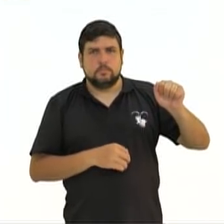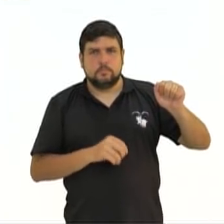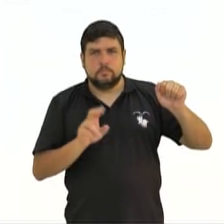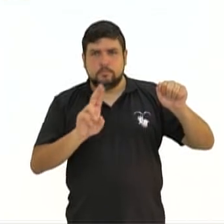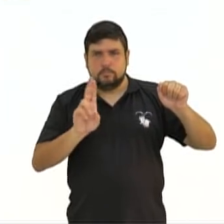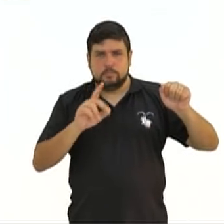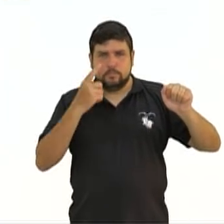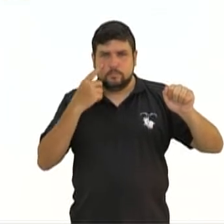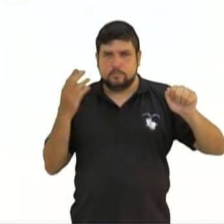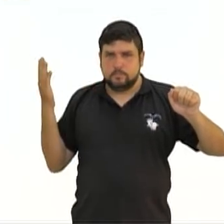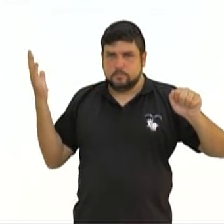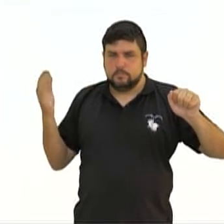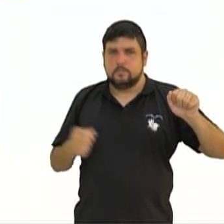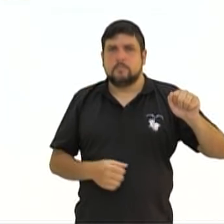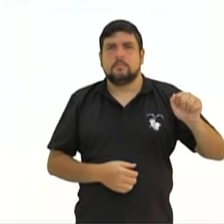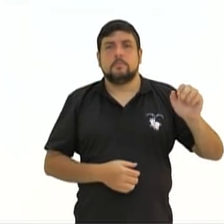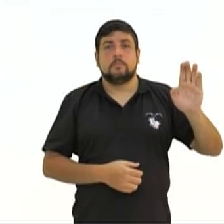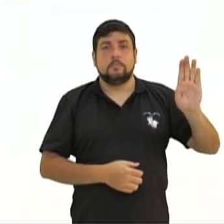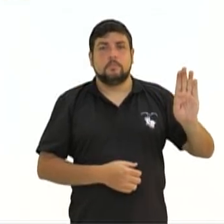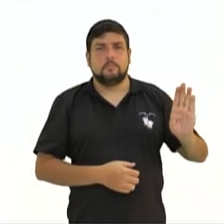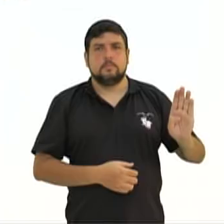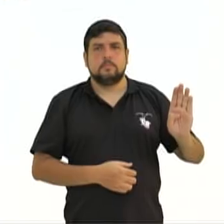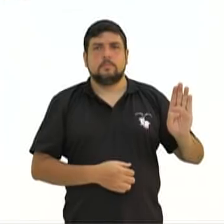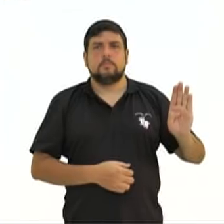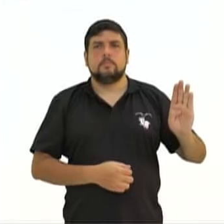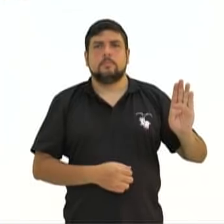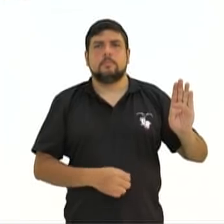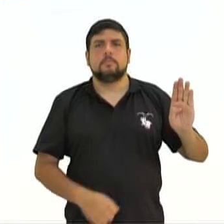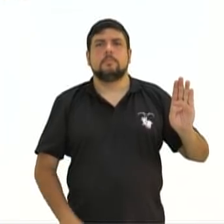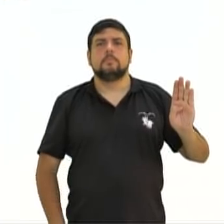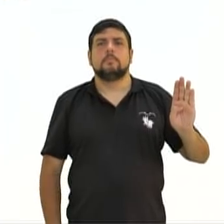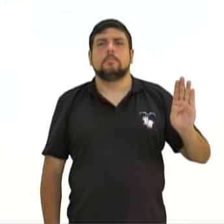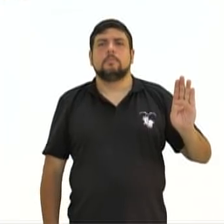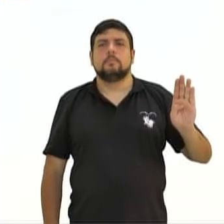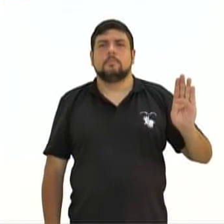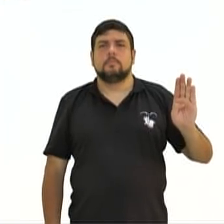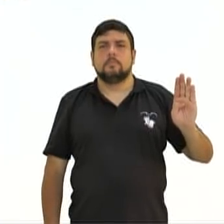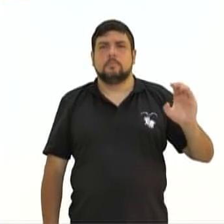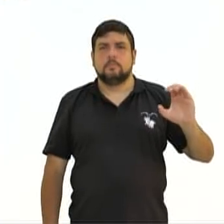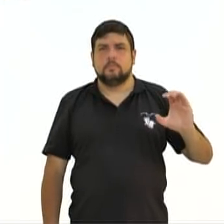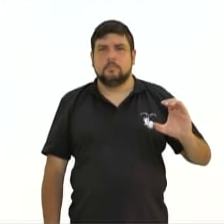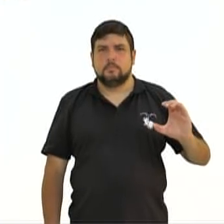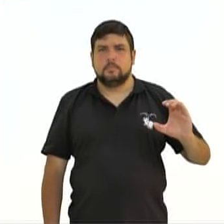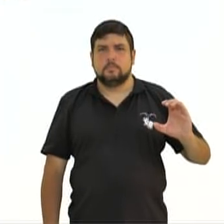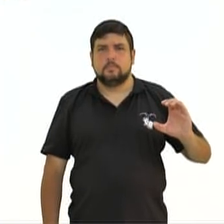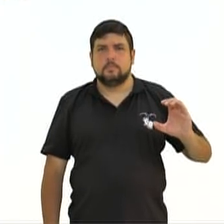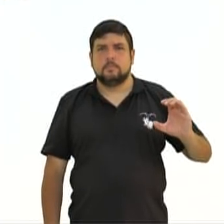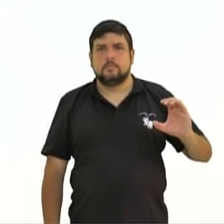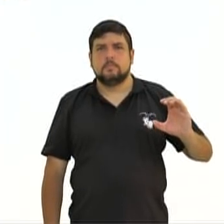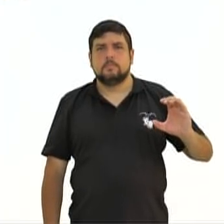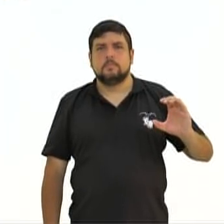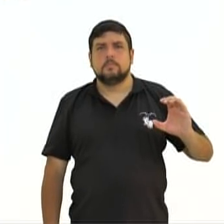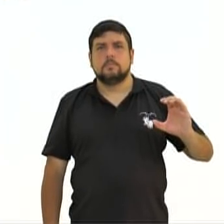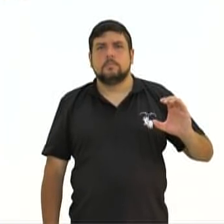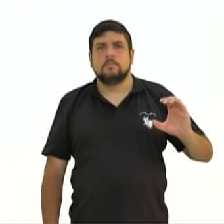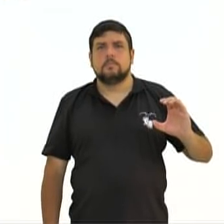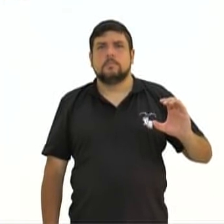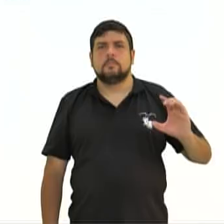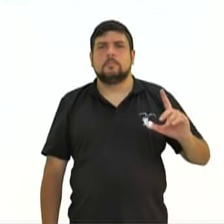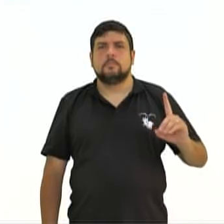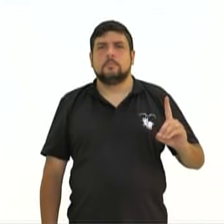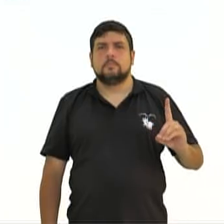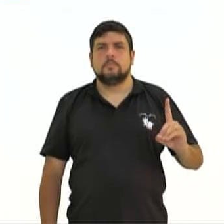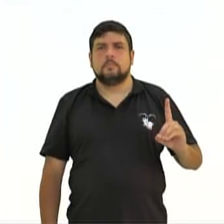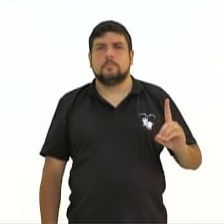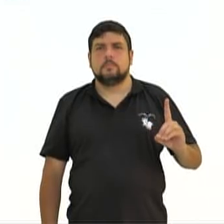country. Alternativa B, o contrarrelógio. Alternativa C, o downhill. Ou alternativa